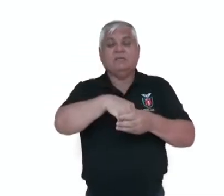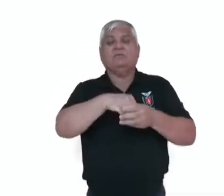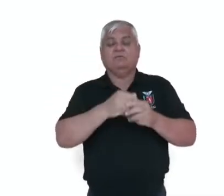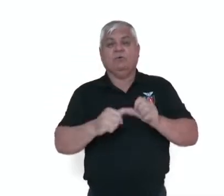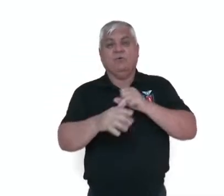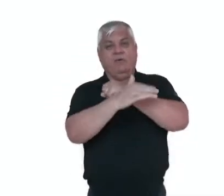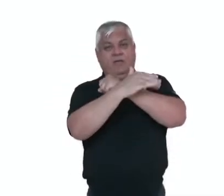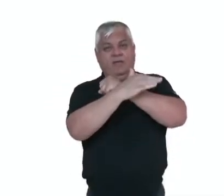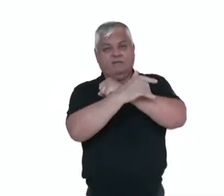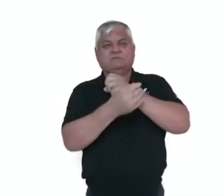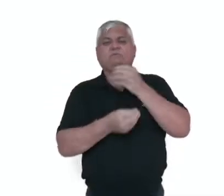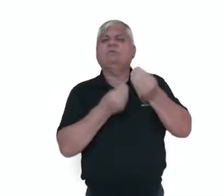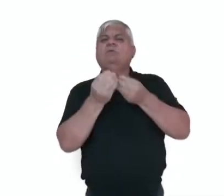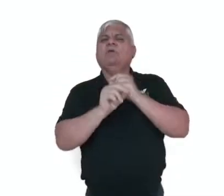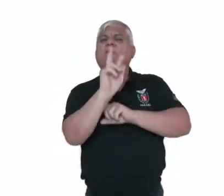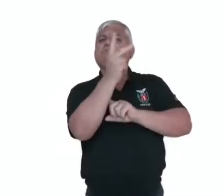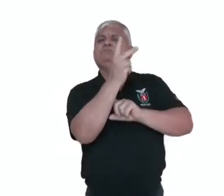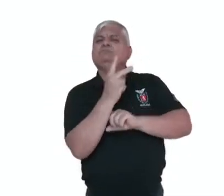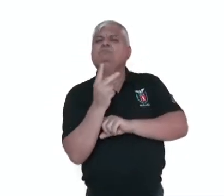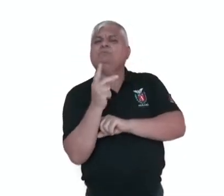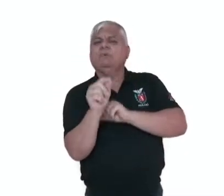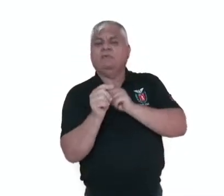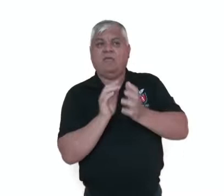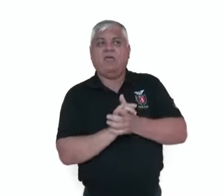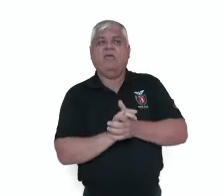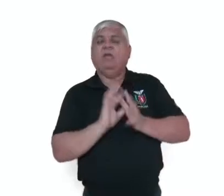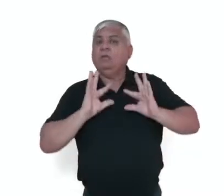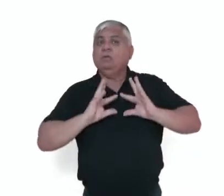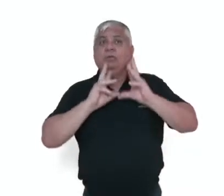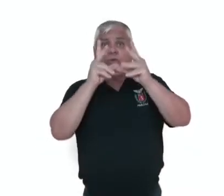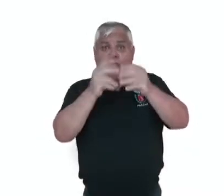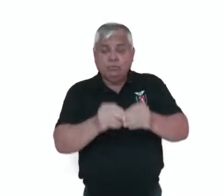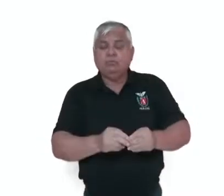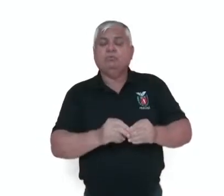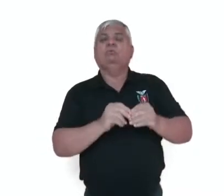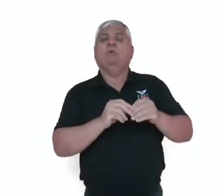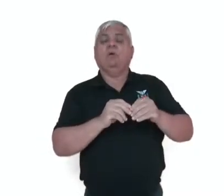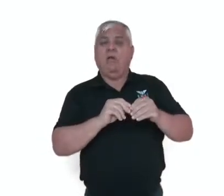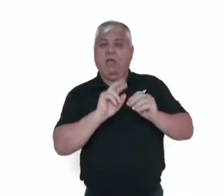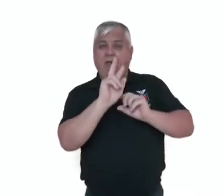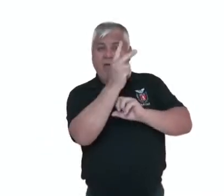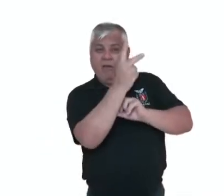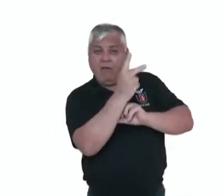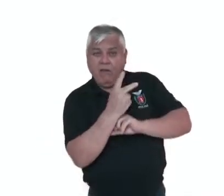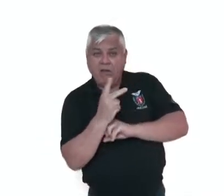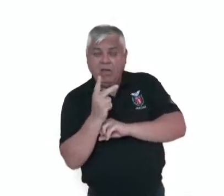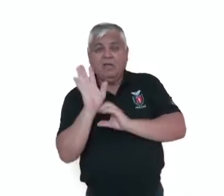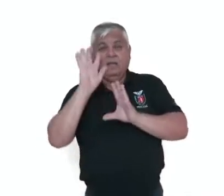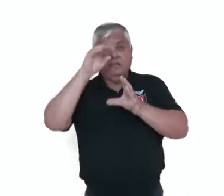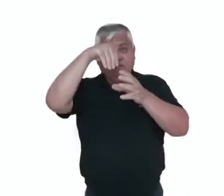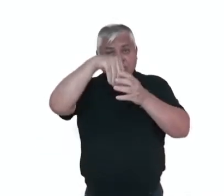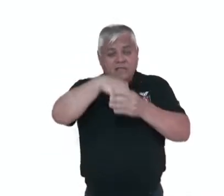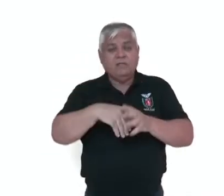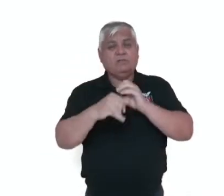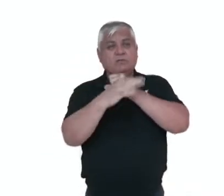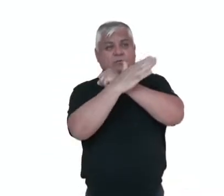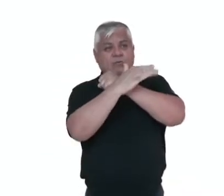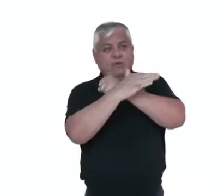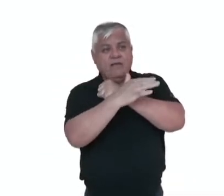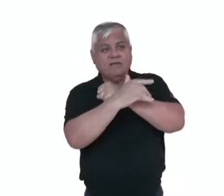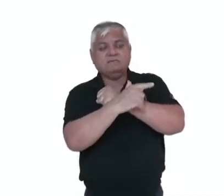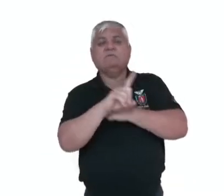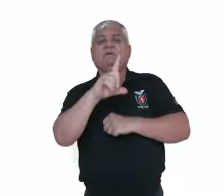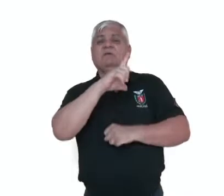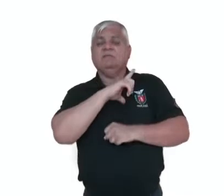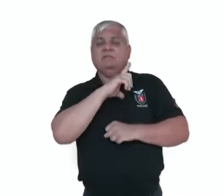ácido. E o que são esses hidrogênios ionizáveis? São todos os átomos de hidrogênio presentes em uma molécula de ácido inorgânico que,